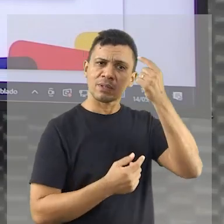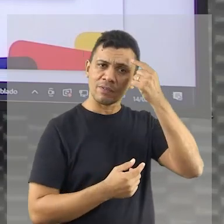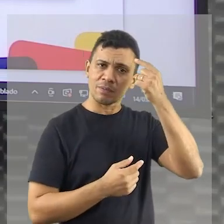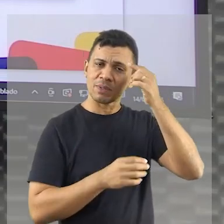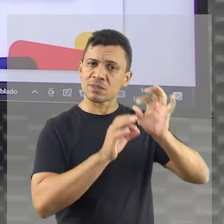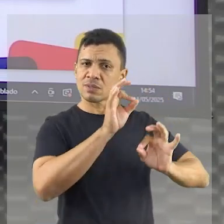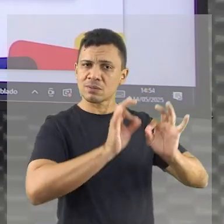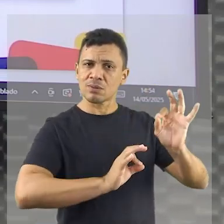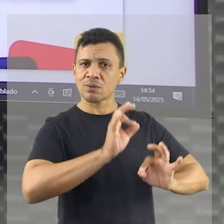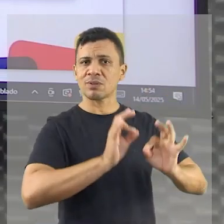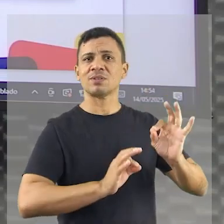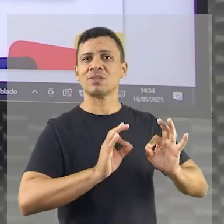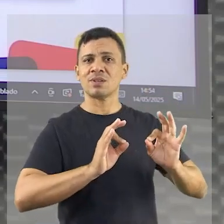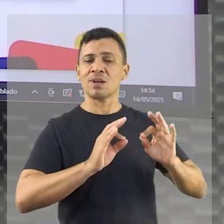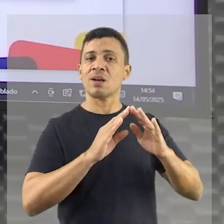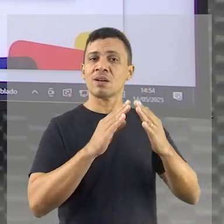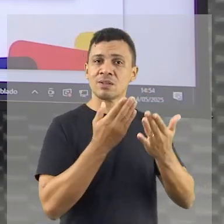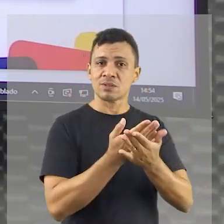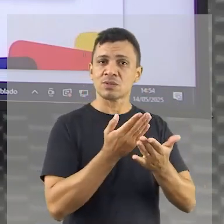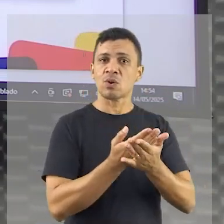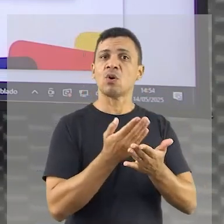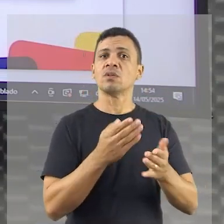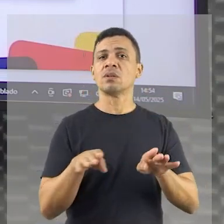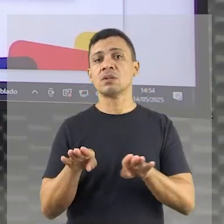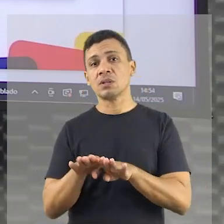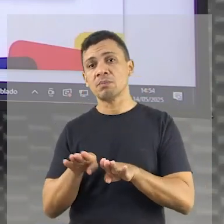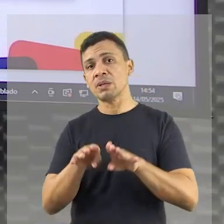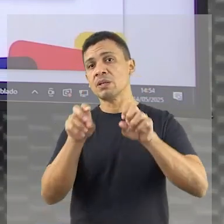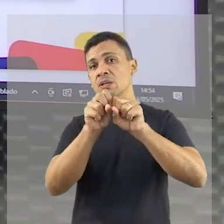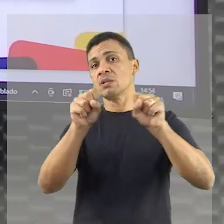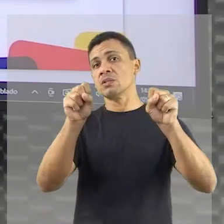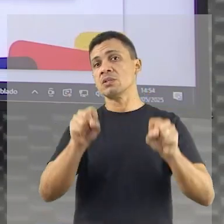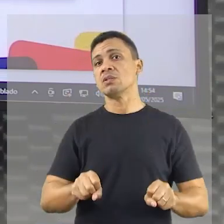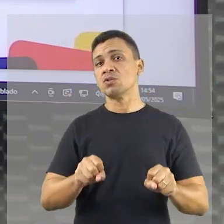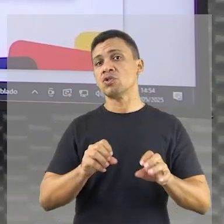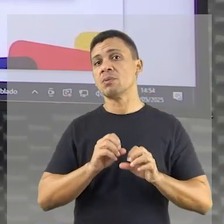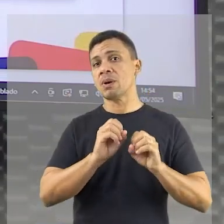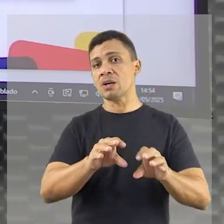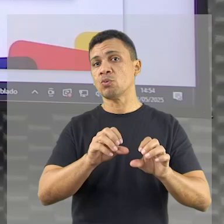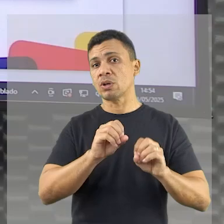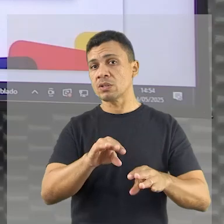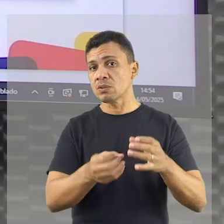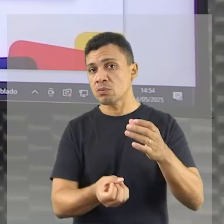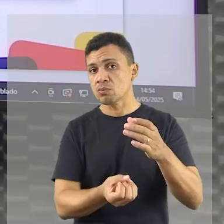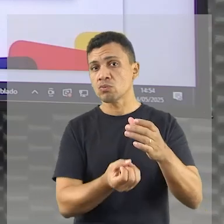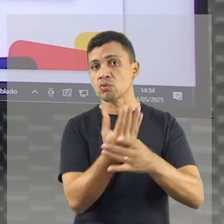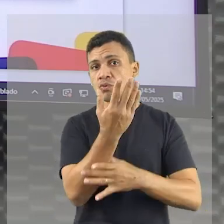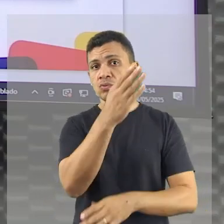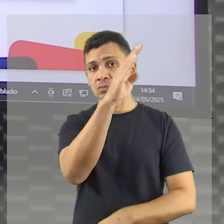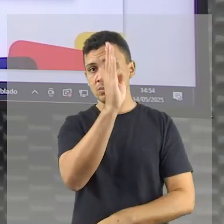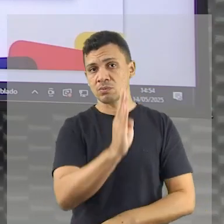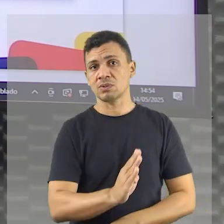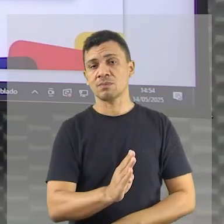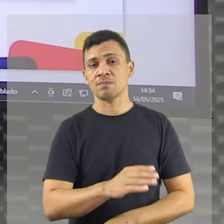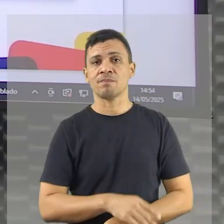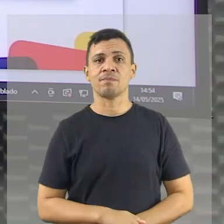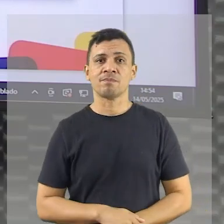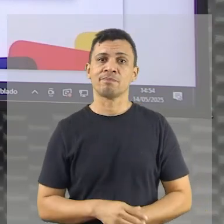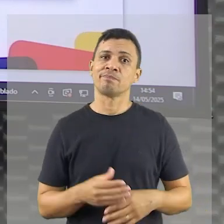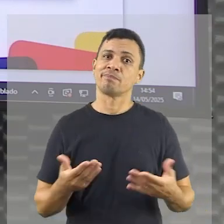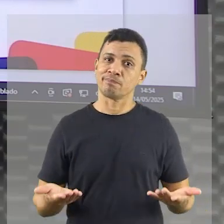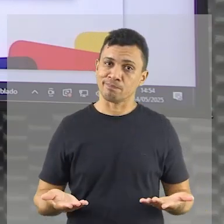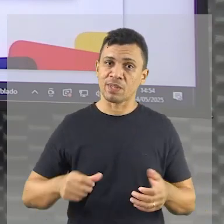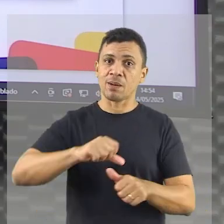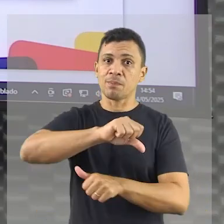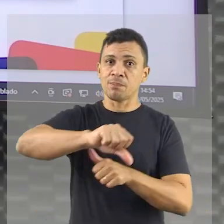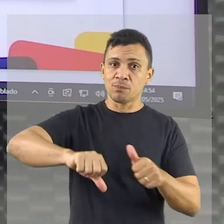clássicos. E aí o clássico pode ser tanto um autor mais antigo, que está ali no processo de formação da disciplina, mas o clássico também pode